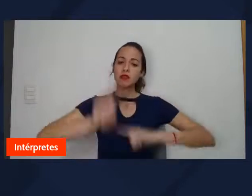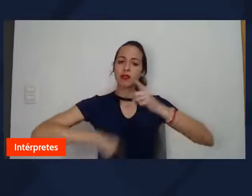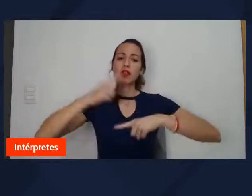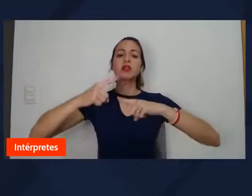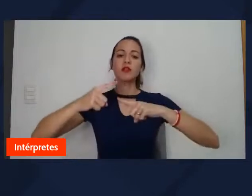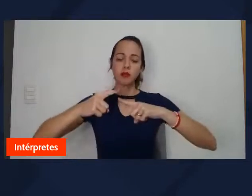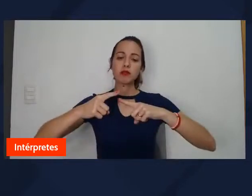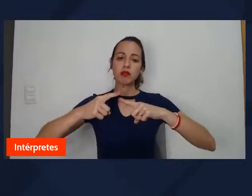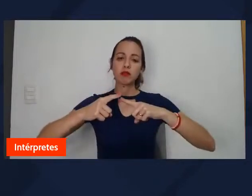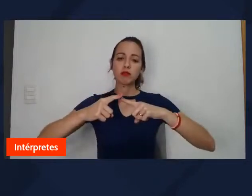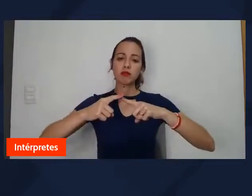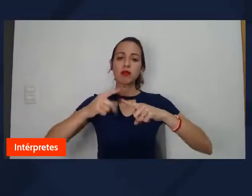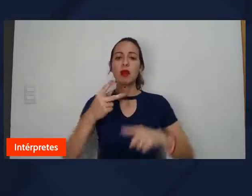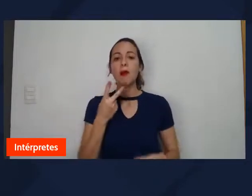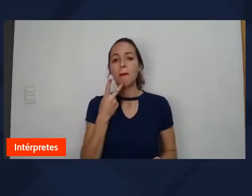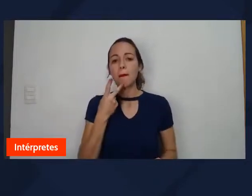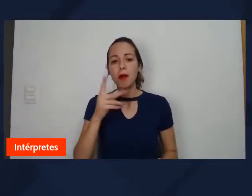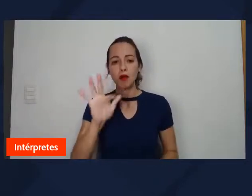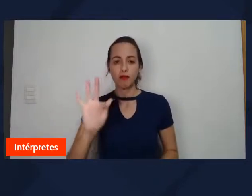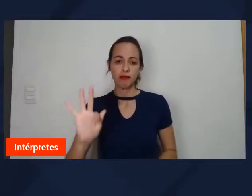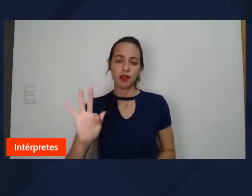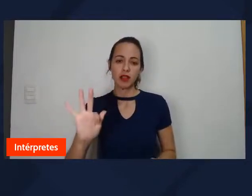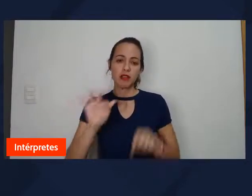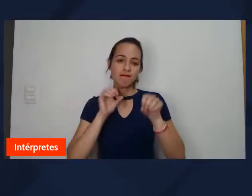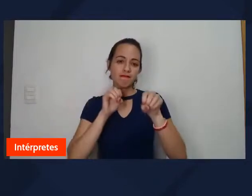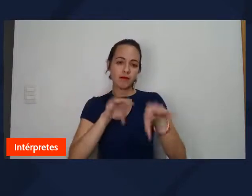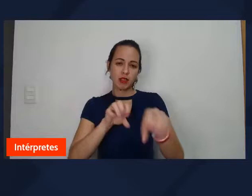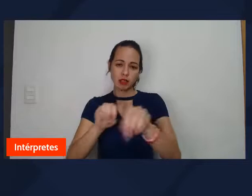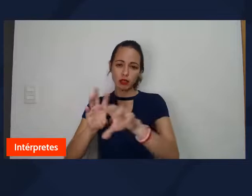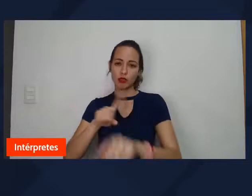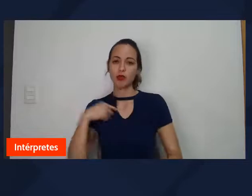nos ensinou Paulo Freire.